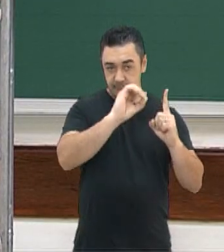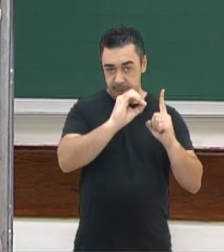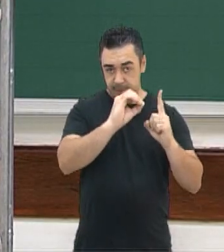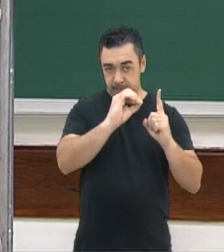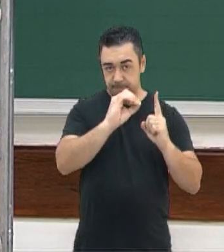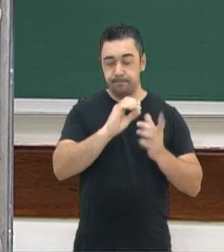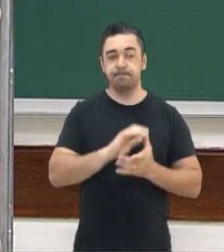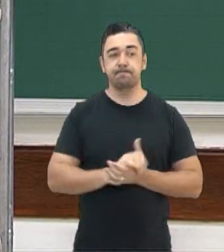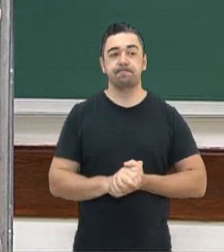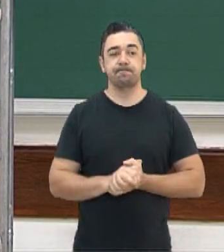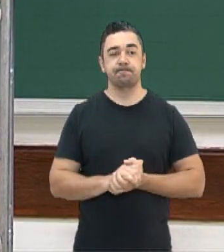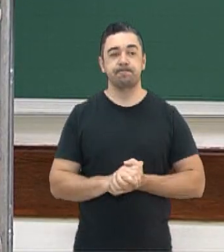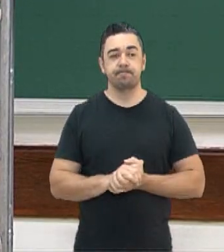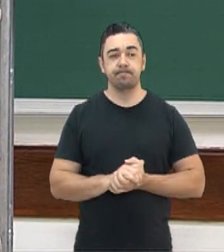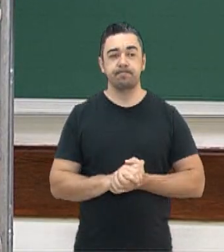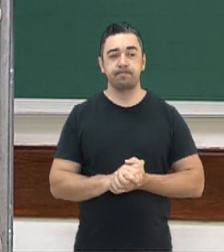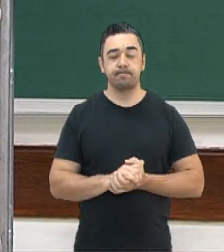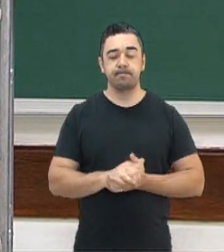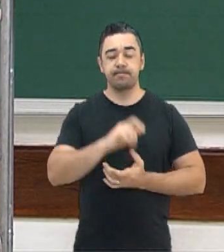60,